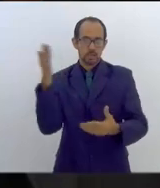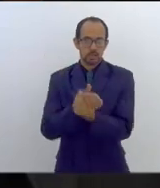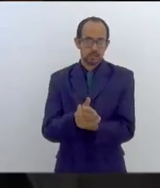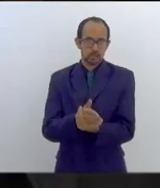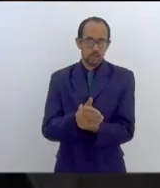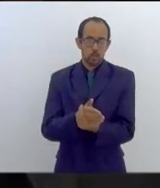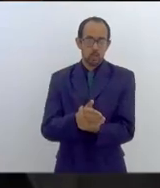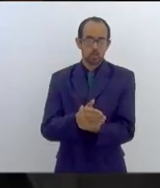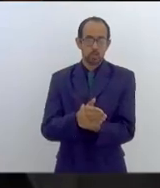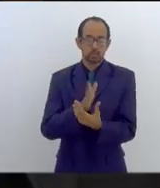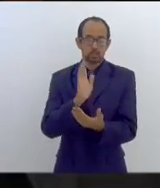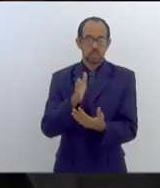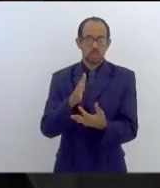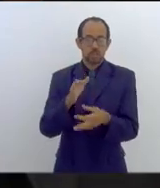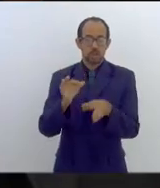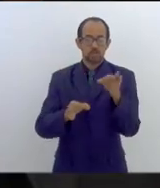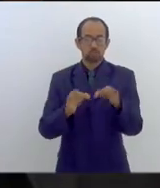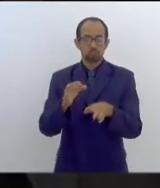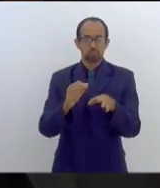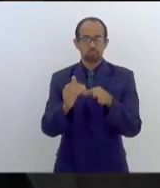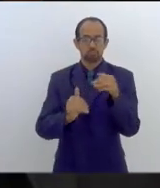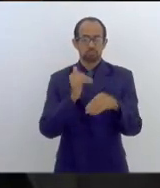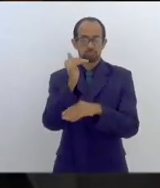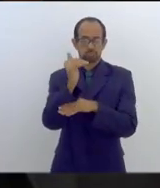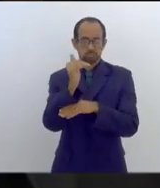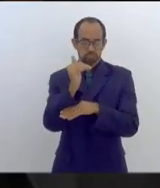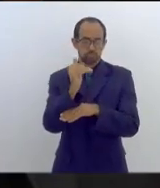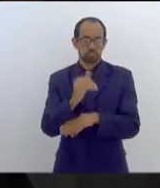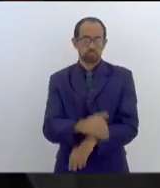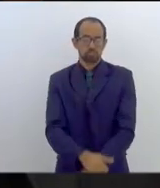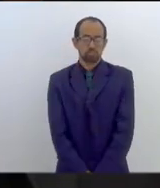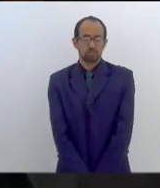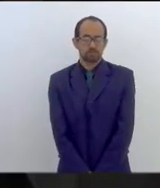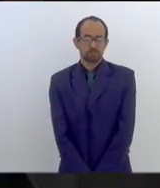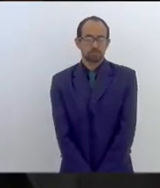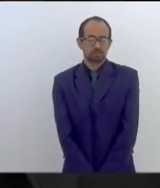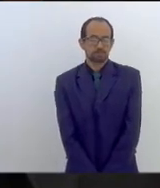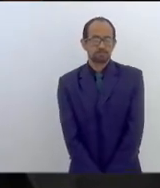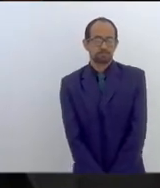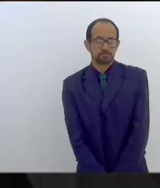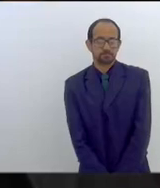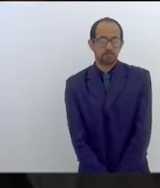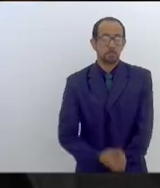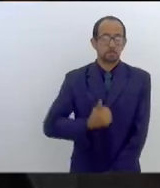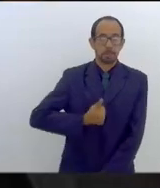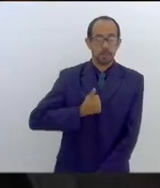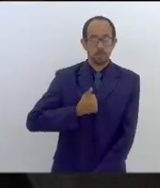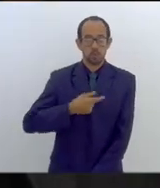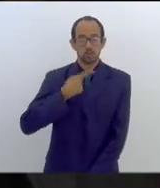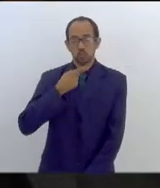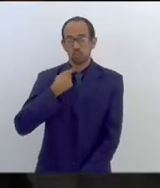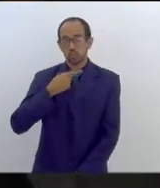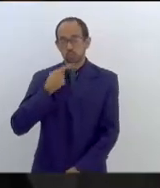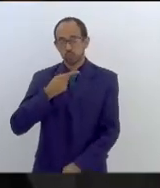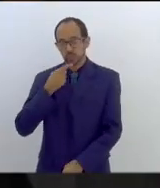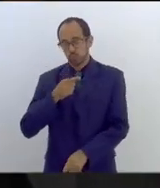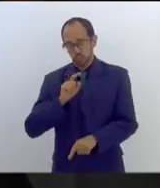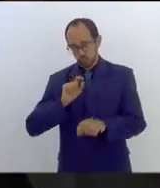até o Superior Tribunal de Justiça. Primeiro, eu duvido que haja